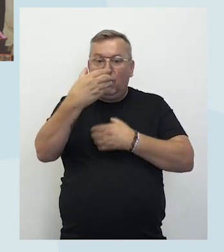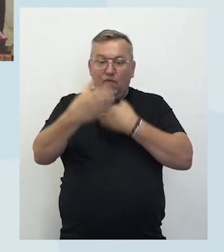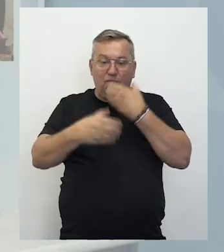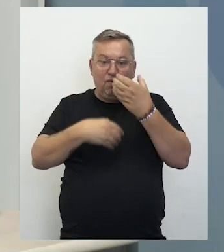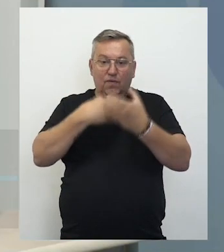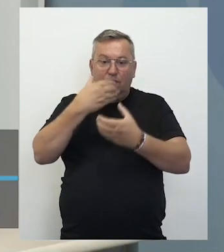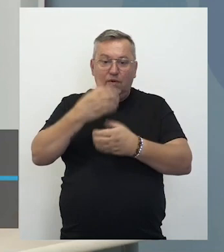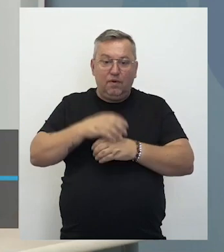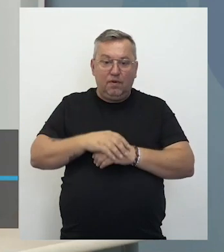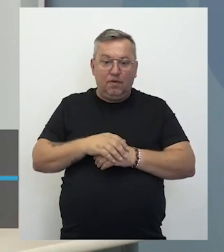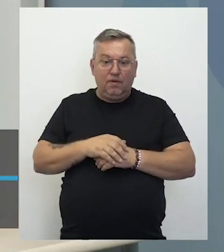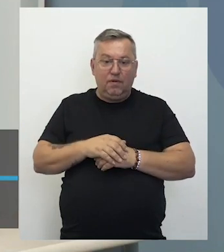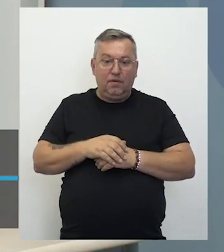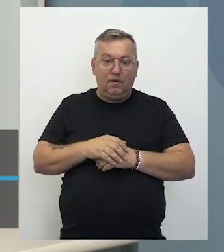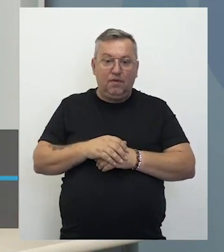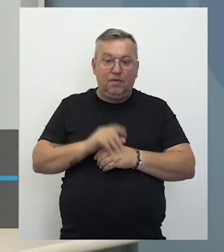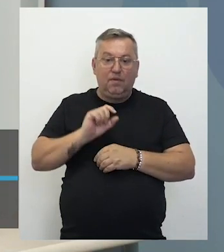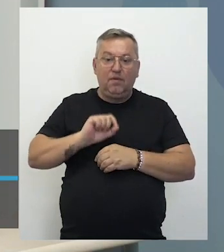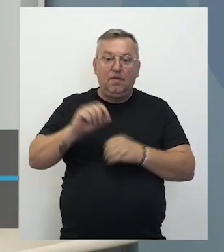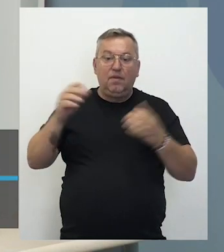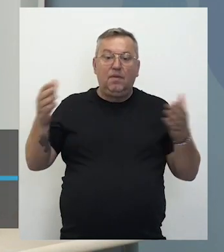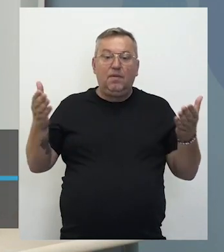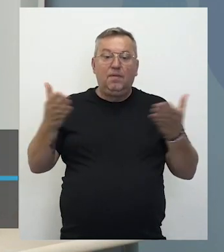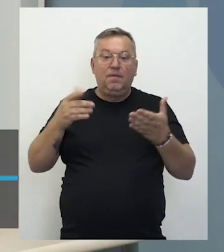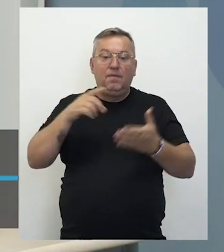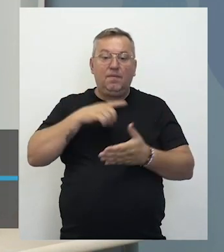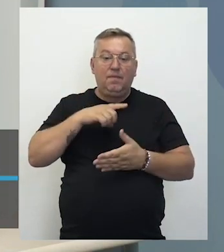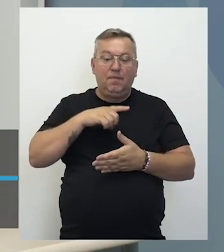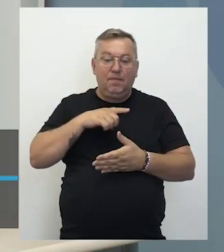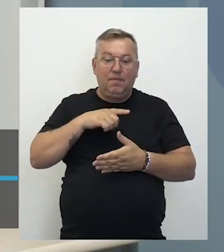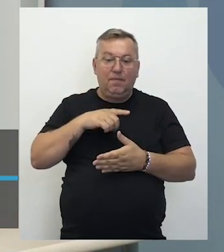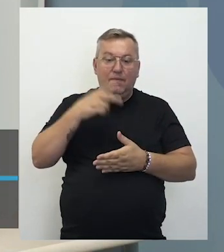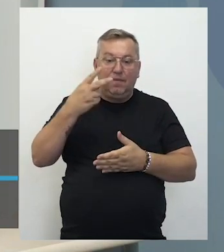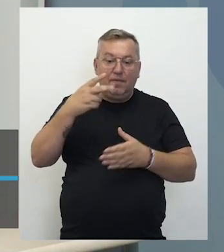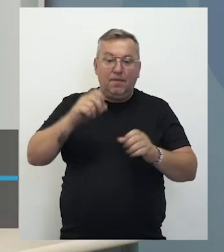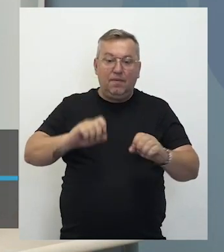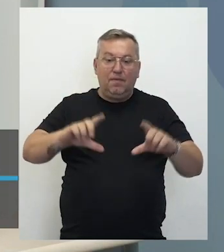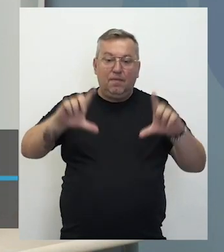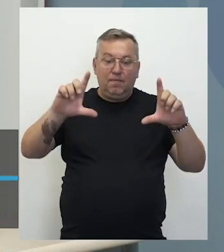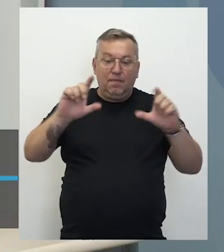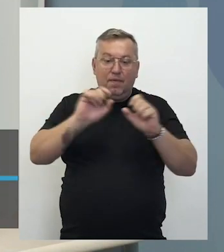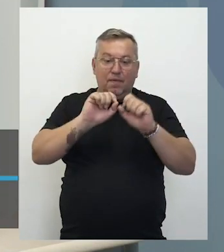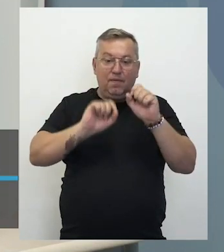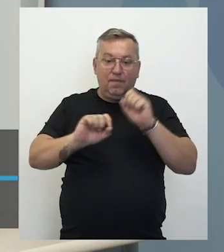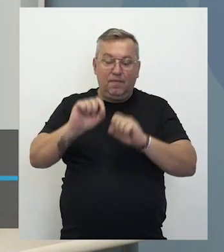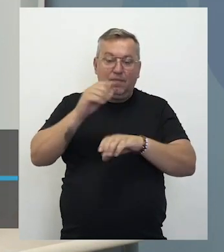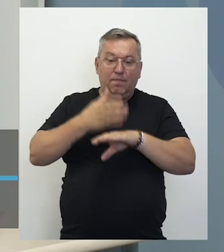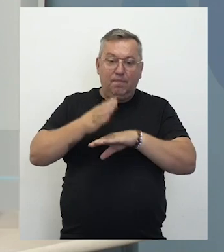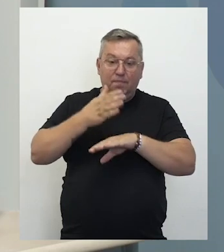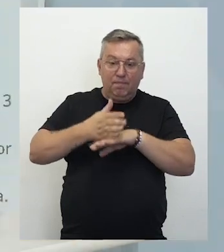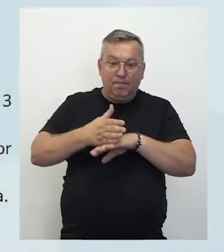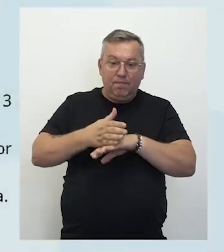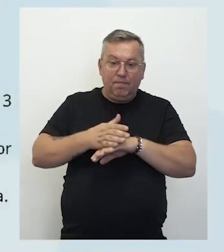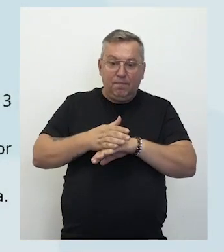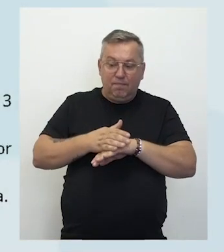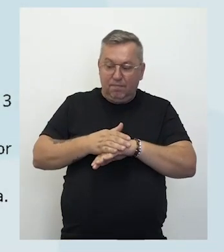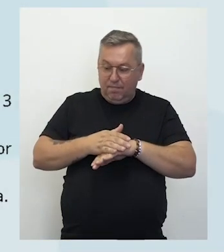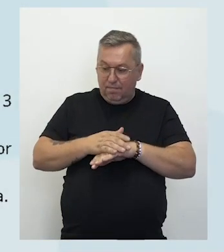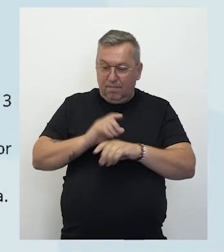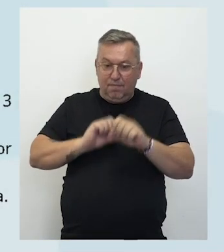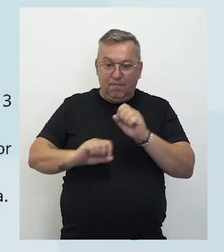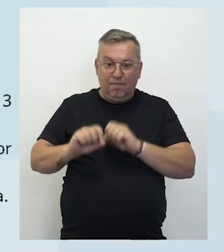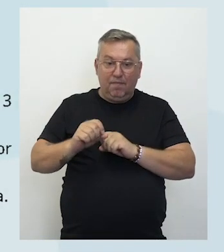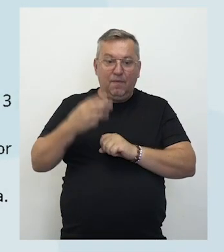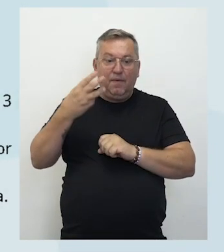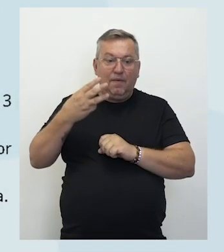um vendedor. Então, agora a gente tem a segunda tela, que faz parte do exercício também. As